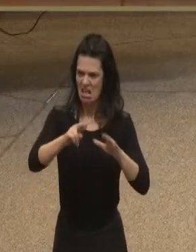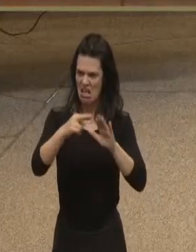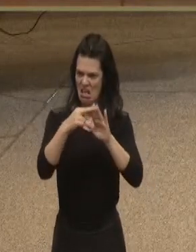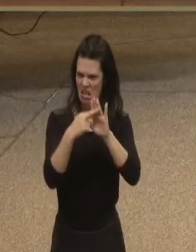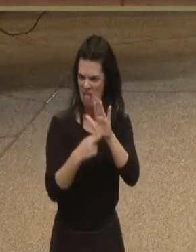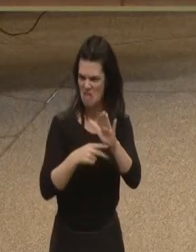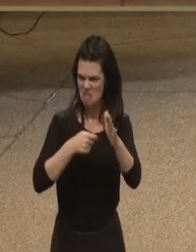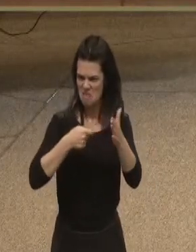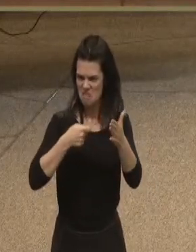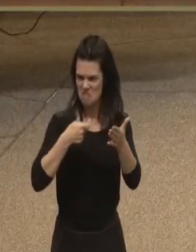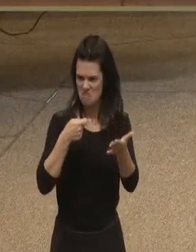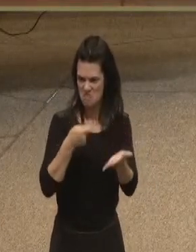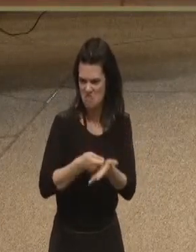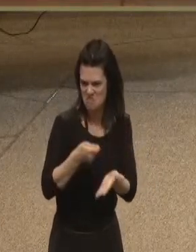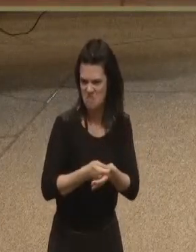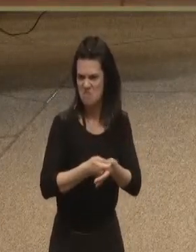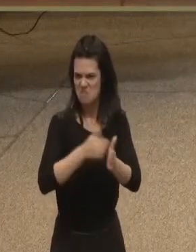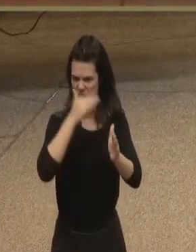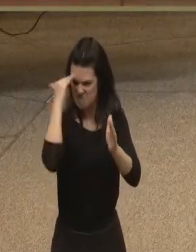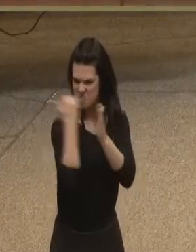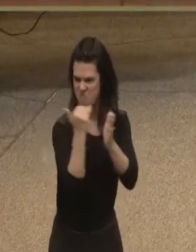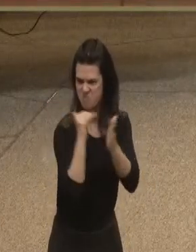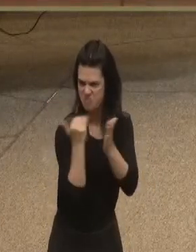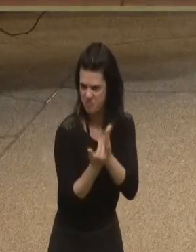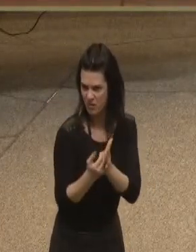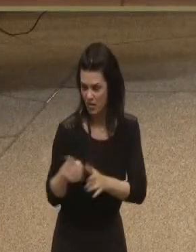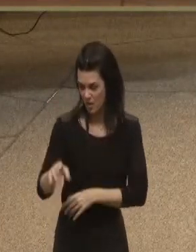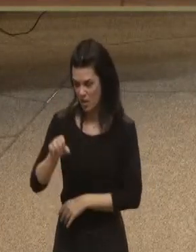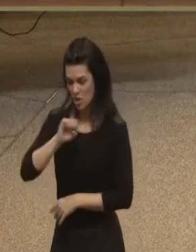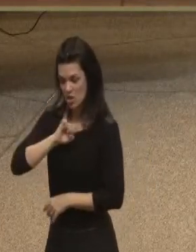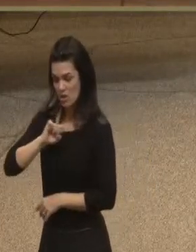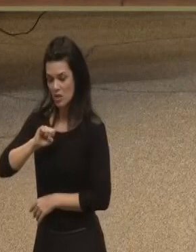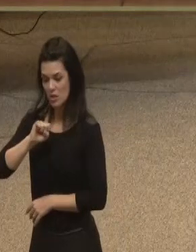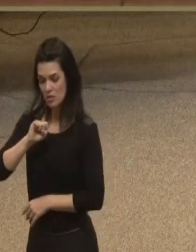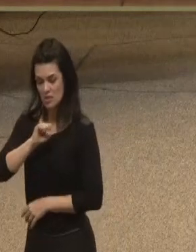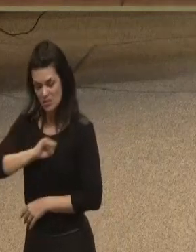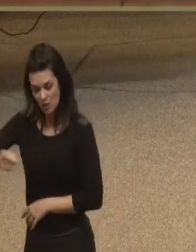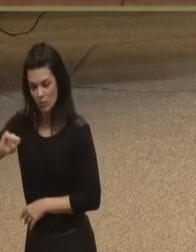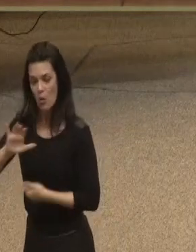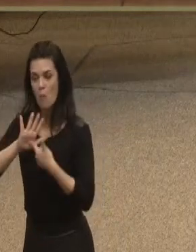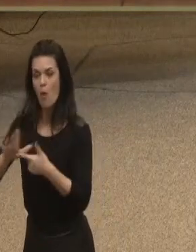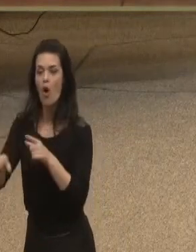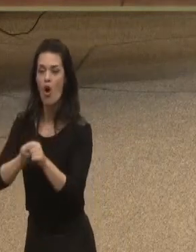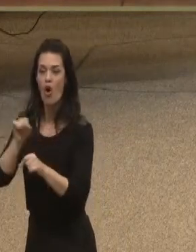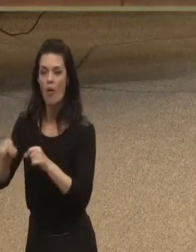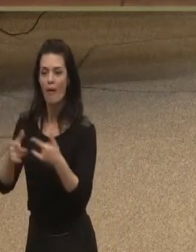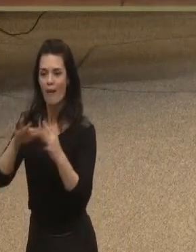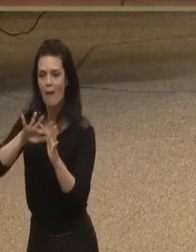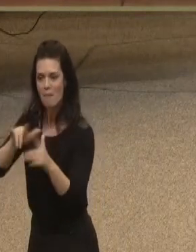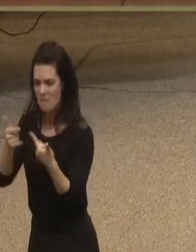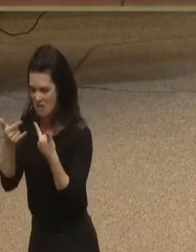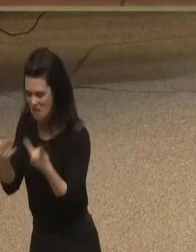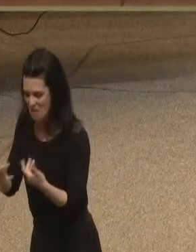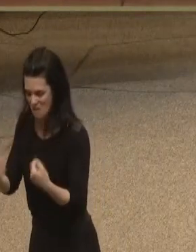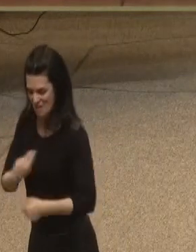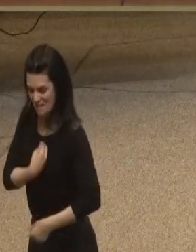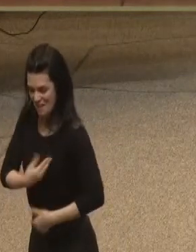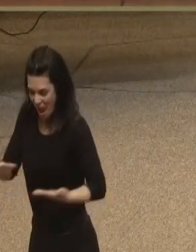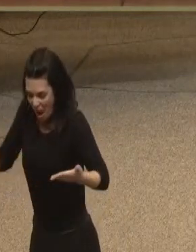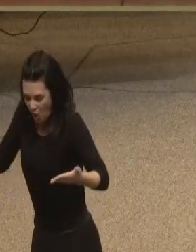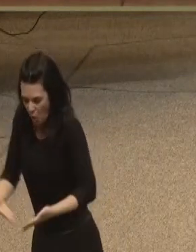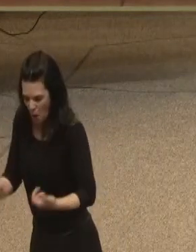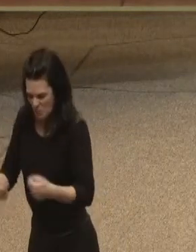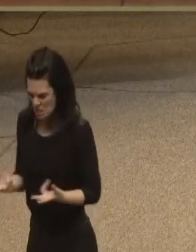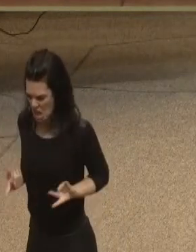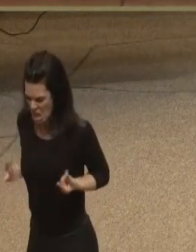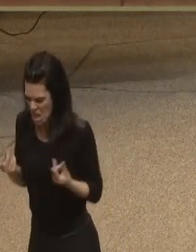material, essa vida que nós estamos vivendo aqui hoje. É aqui que precisamos ser felizes, é aqui e agora que temos que ser